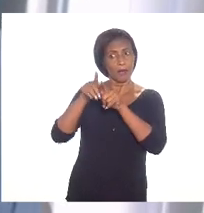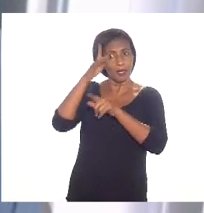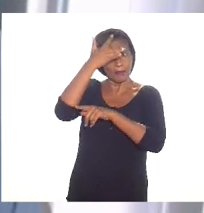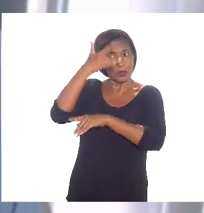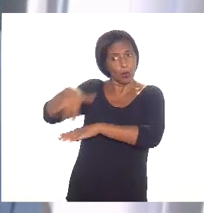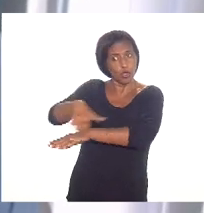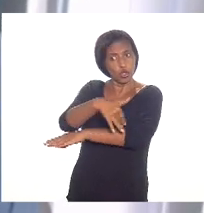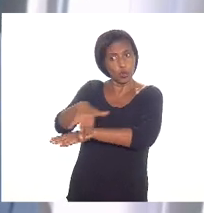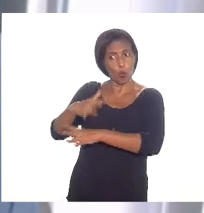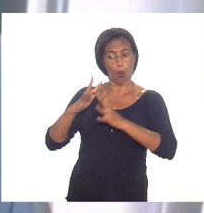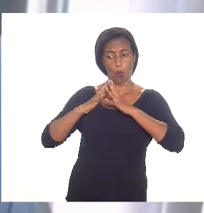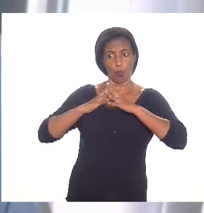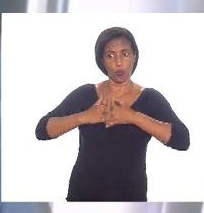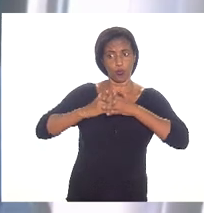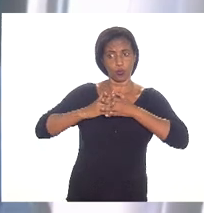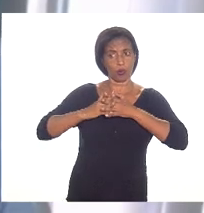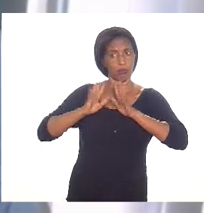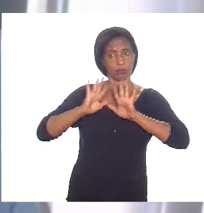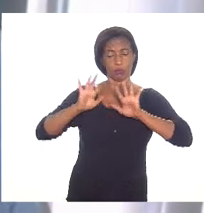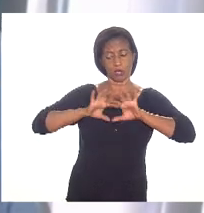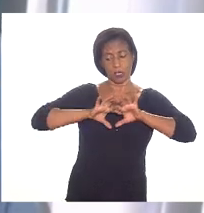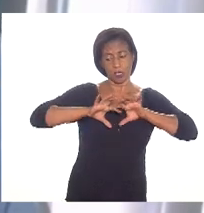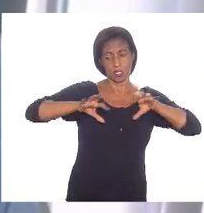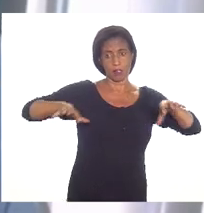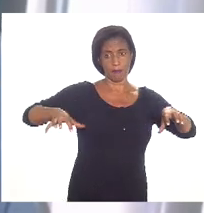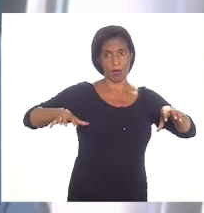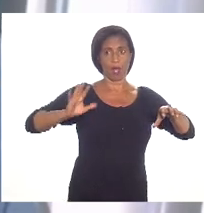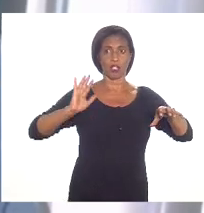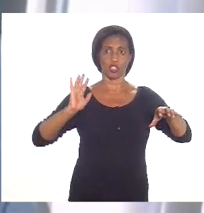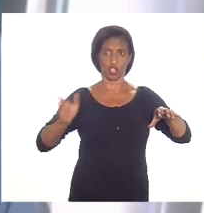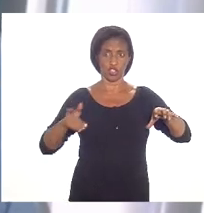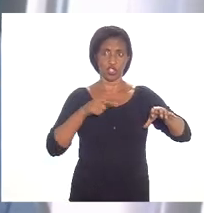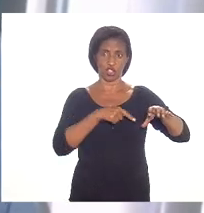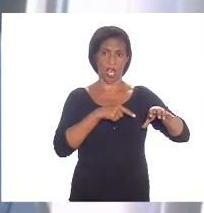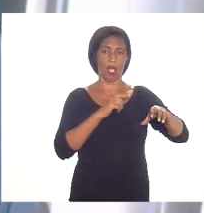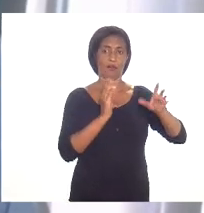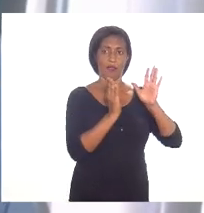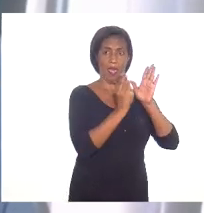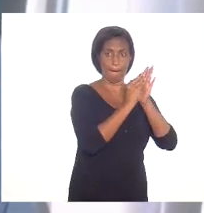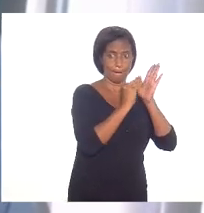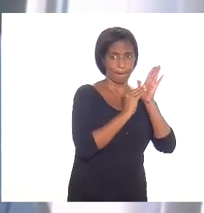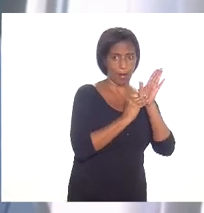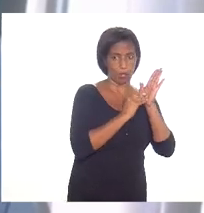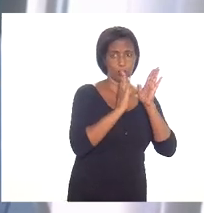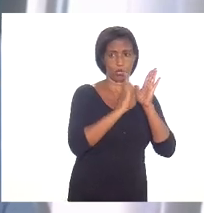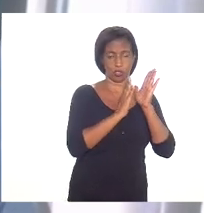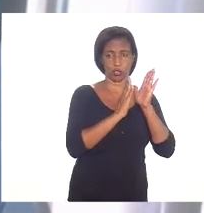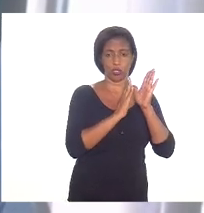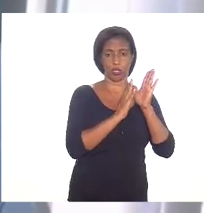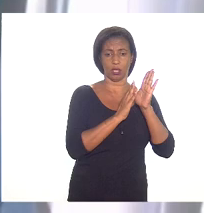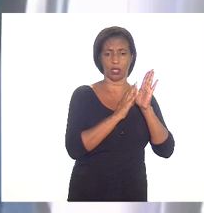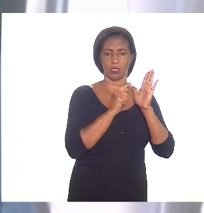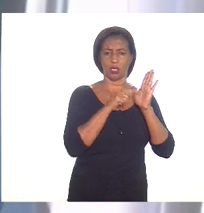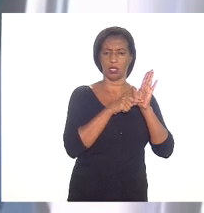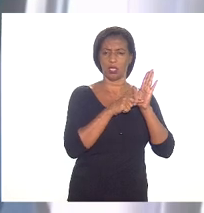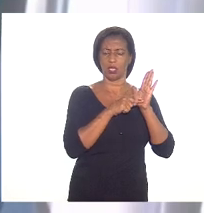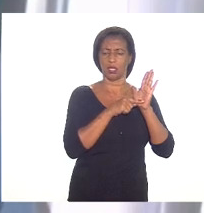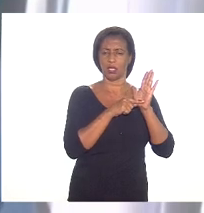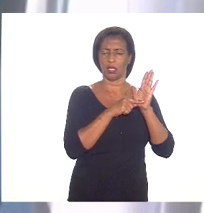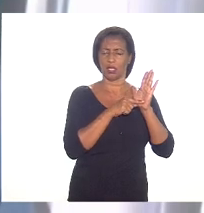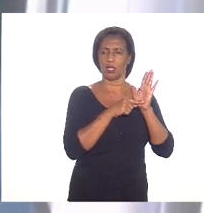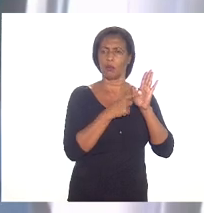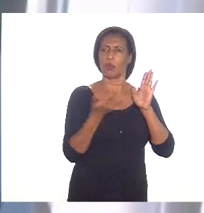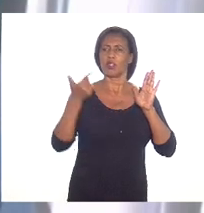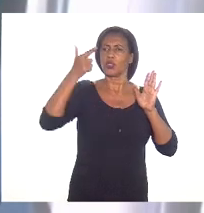com esse projeto, não é isso que eu estou falando. Esse projeto já veio à pauta, recebeu 12 emendas, queria pedir a Vossa Excelência que pudesse oportunamente colocá-lo na